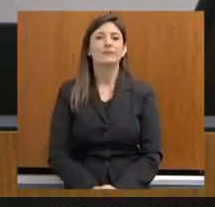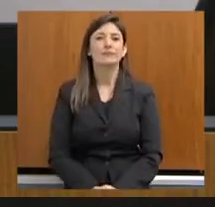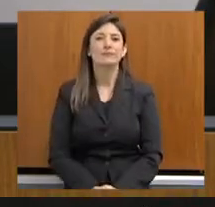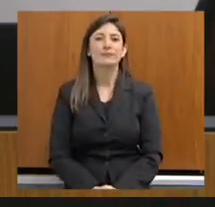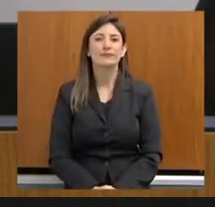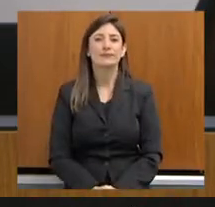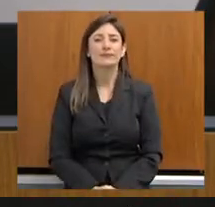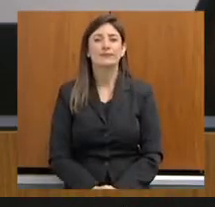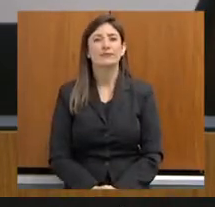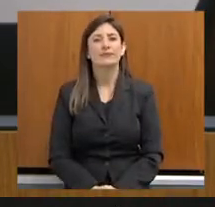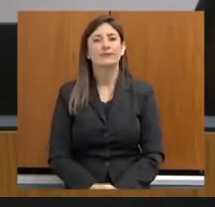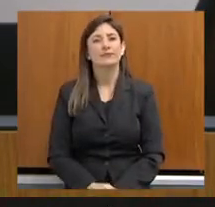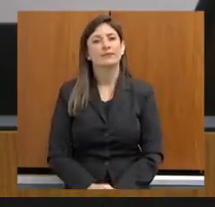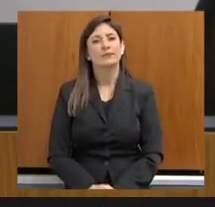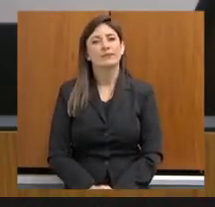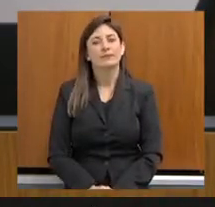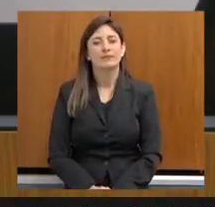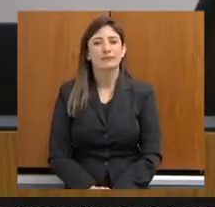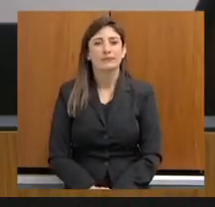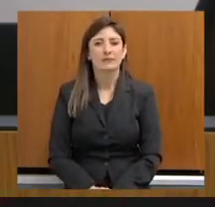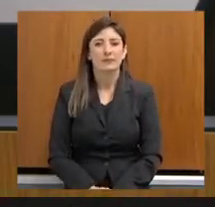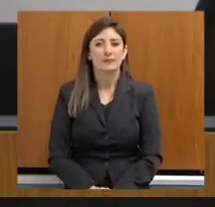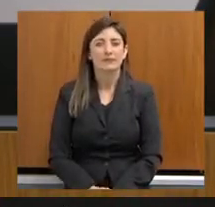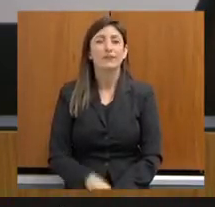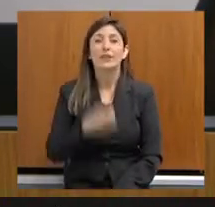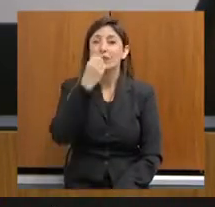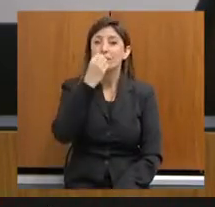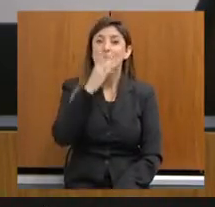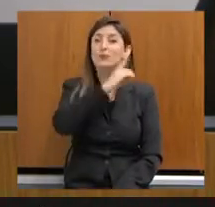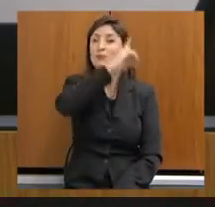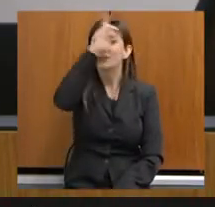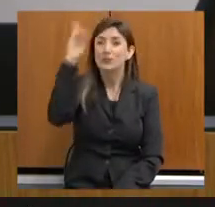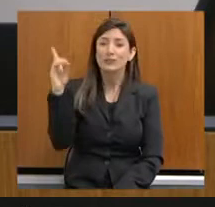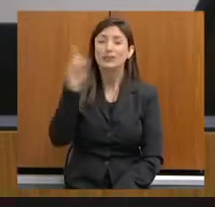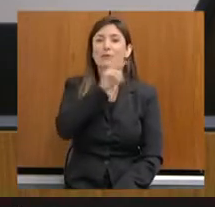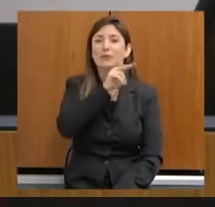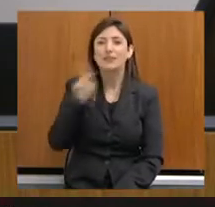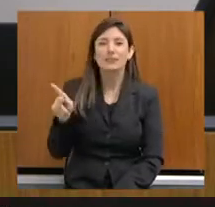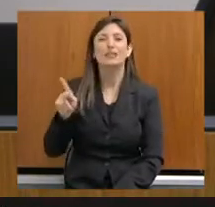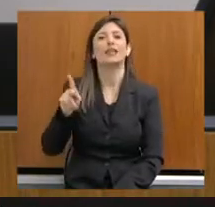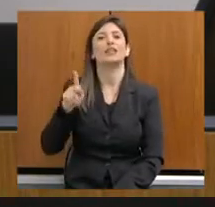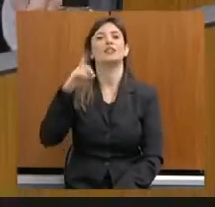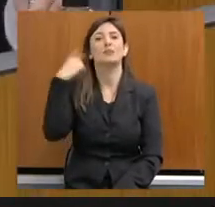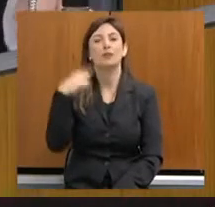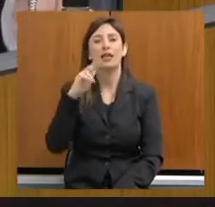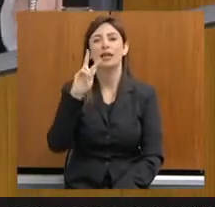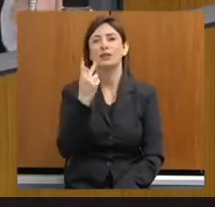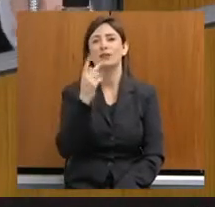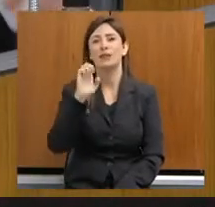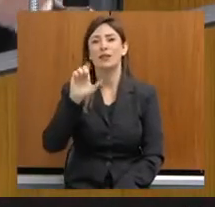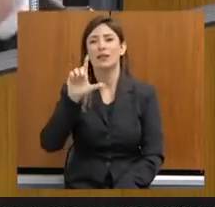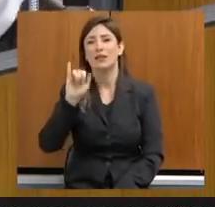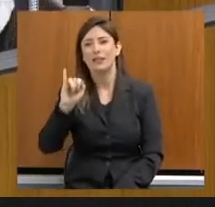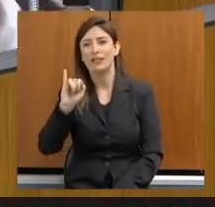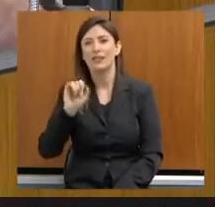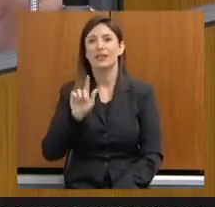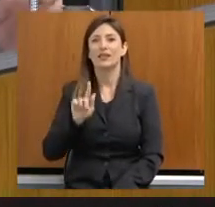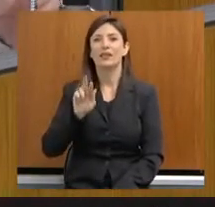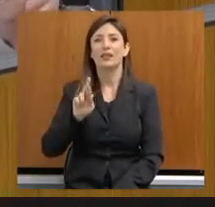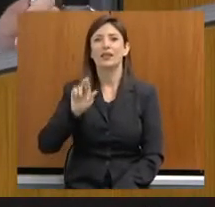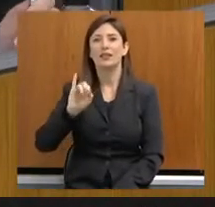e para suas formulações Oi bom dia presidente Deputado ele grilo o